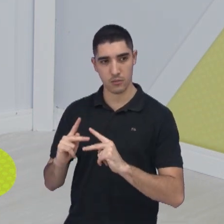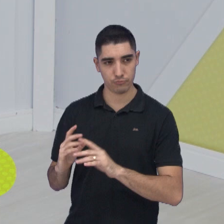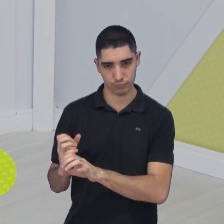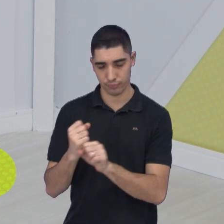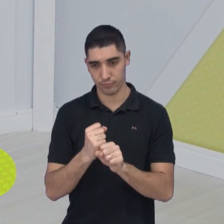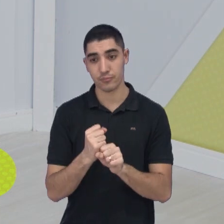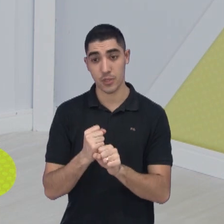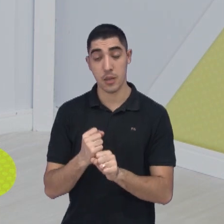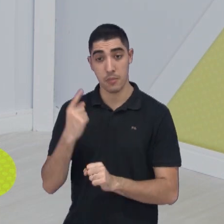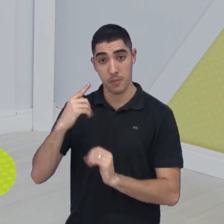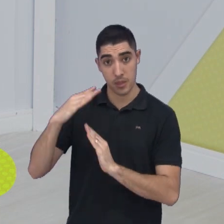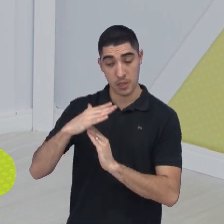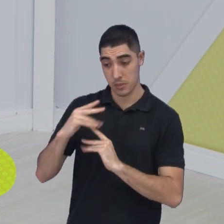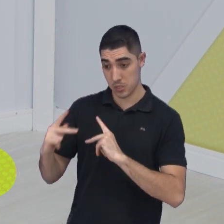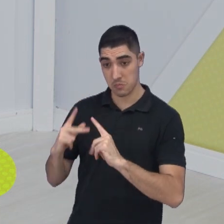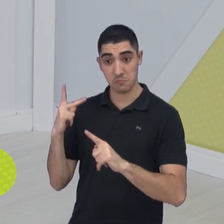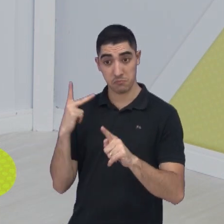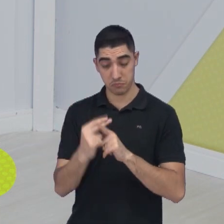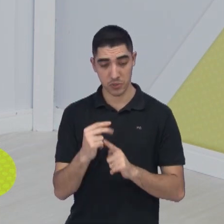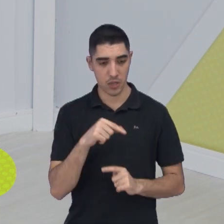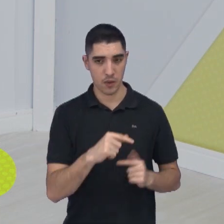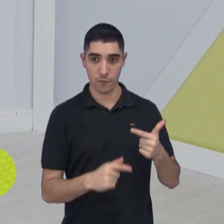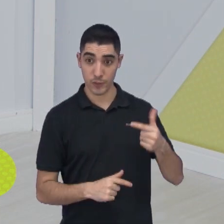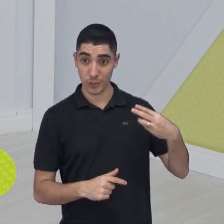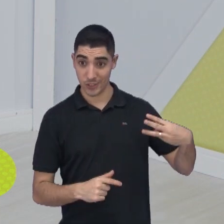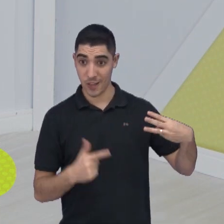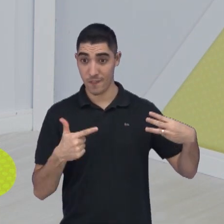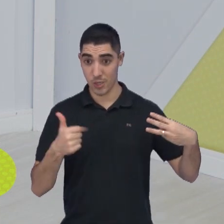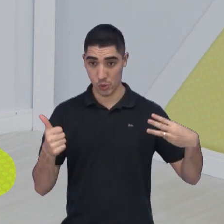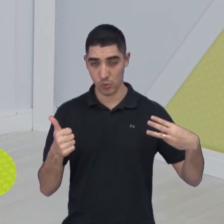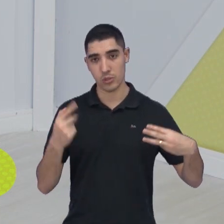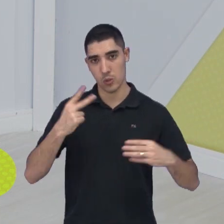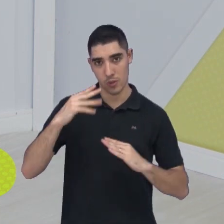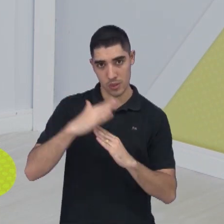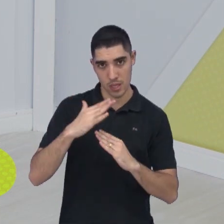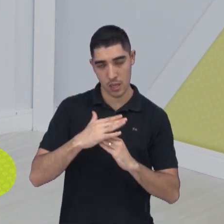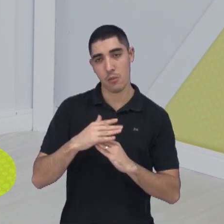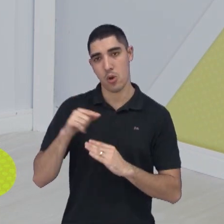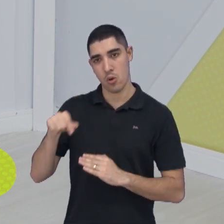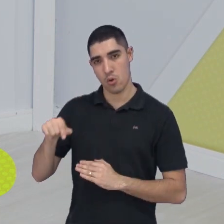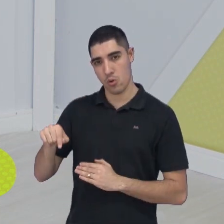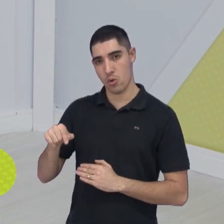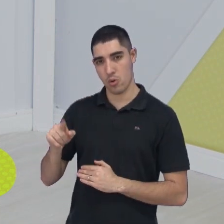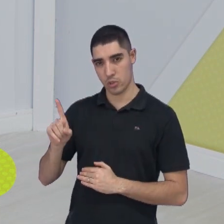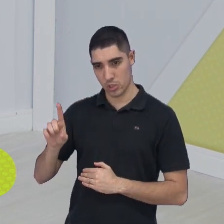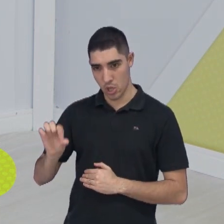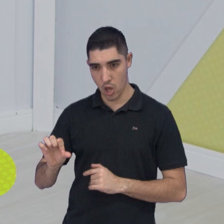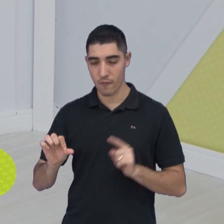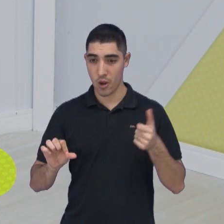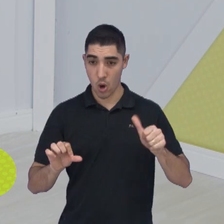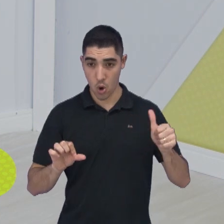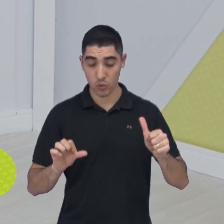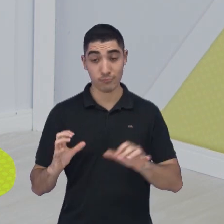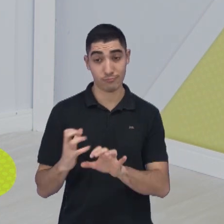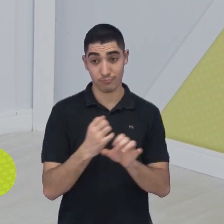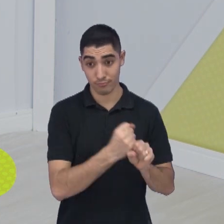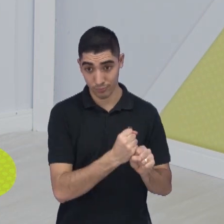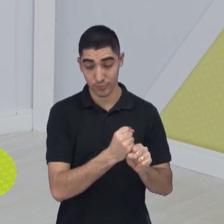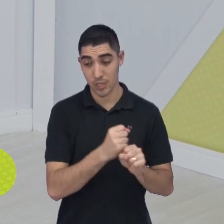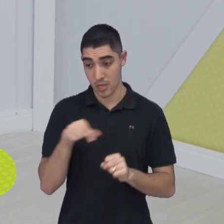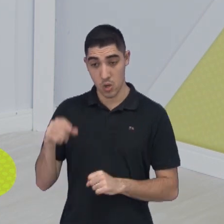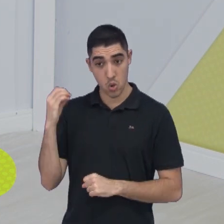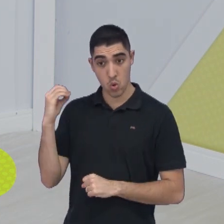ideia. Primeiro quarto vencido pelo São José, 23-21. Segundo quarto, vitória do Osasco, 19-11. O jogo foi para o intervalo com a